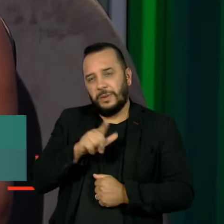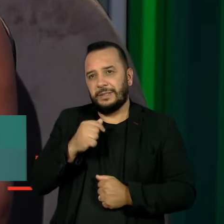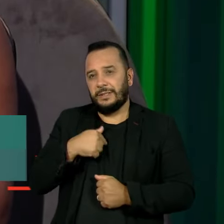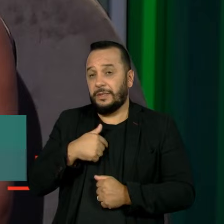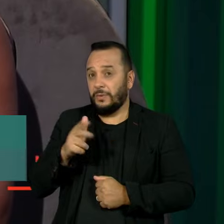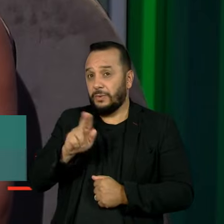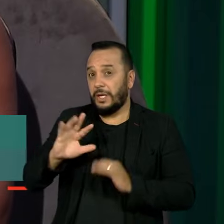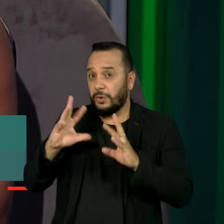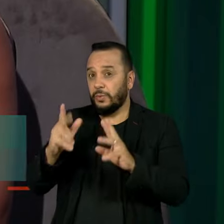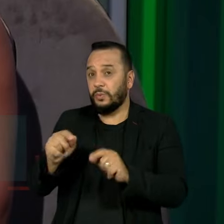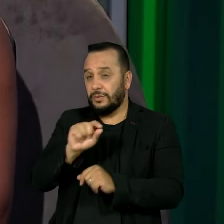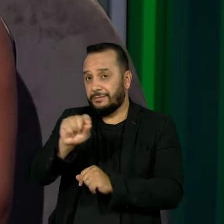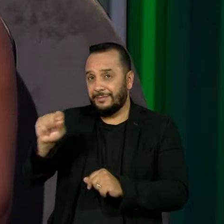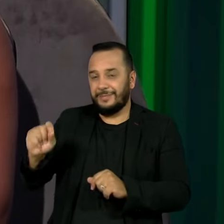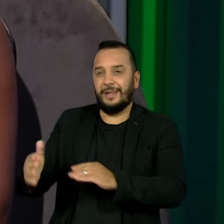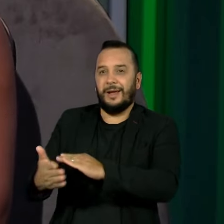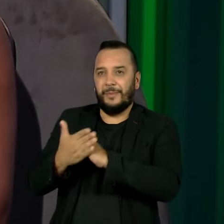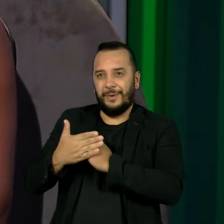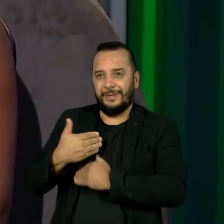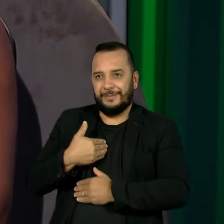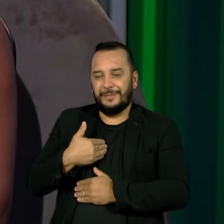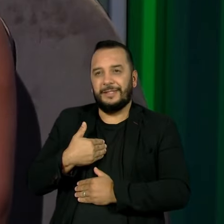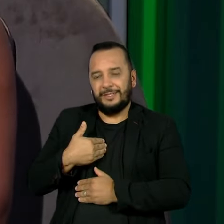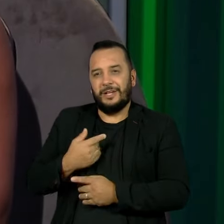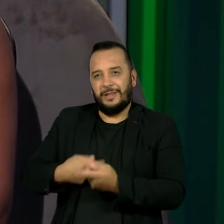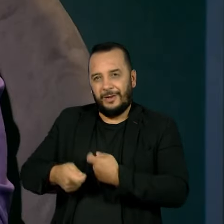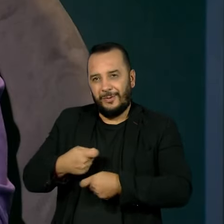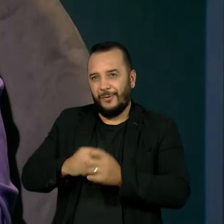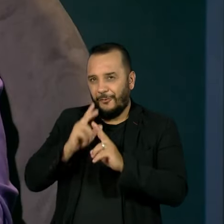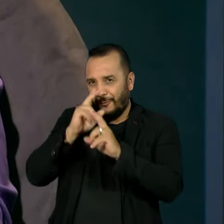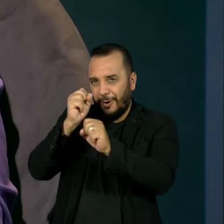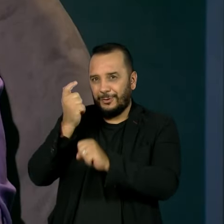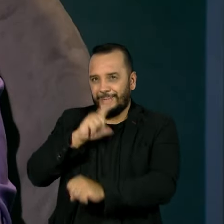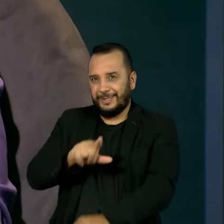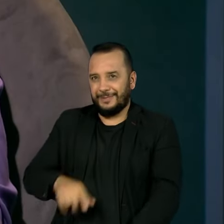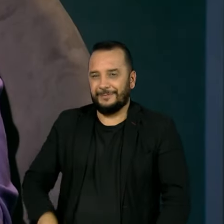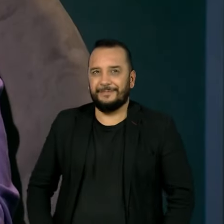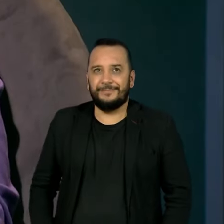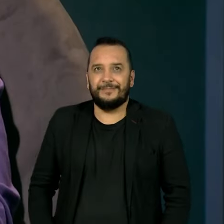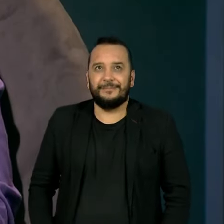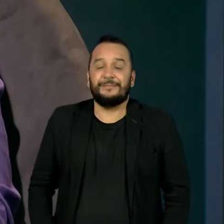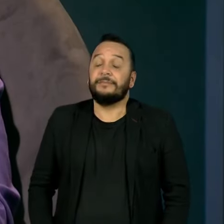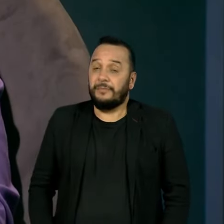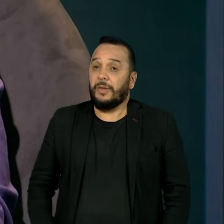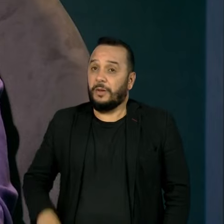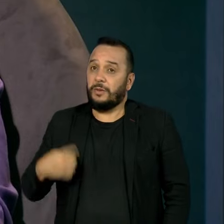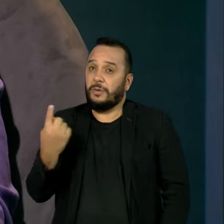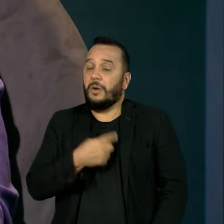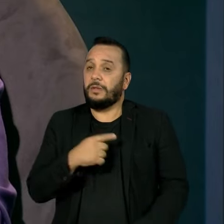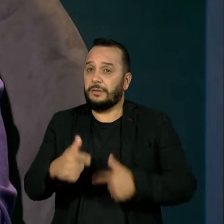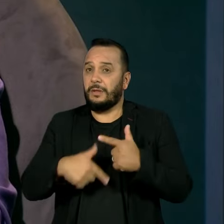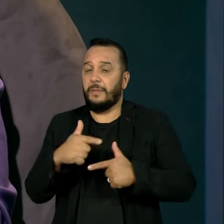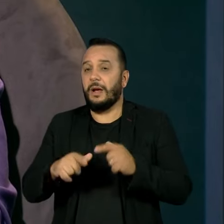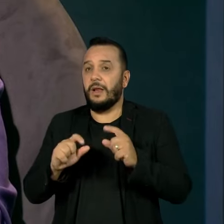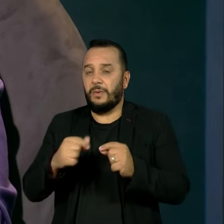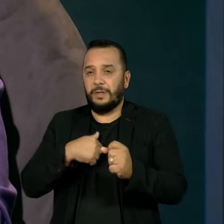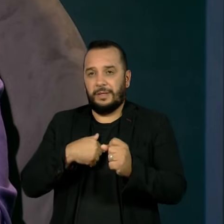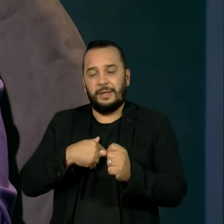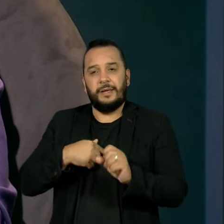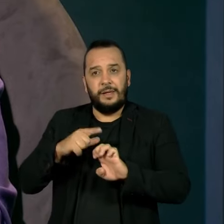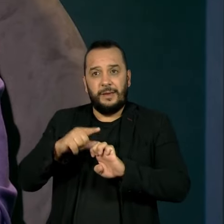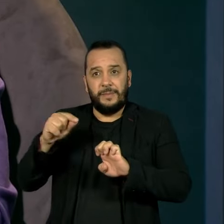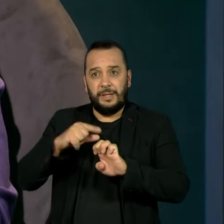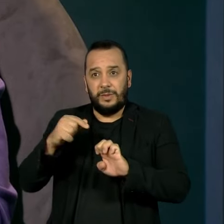tudo isso a nosso favor e fortalecer o nosso negócio, né? Nós temos que trabalhar o empoderamento desse